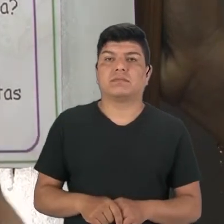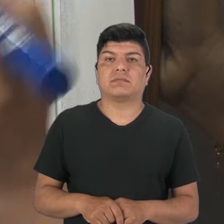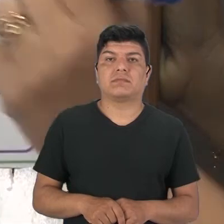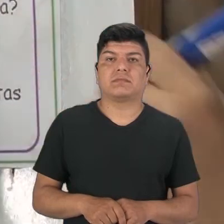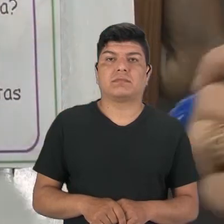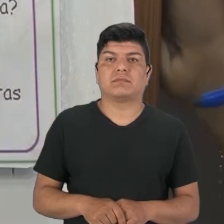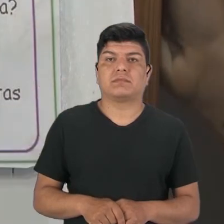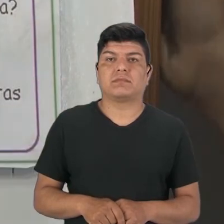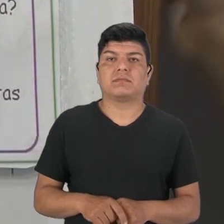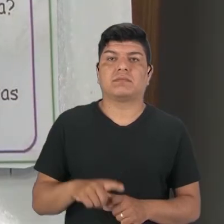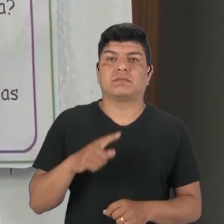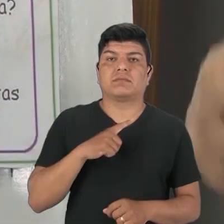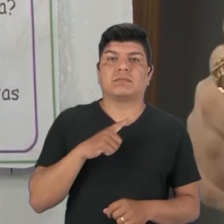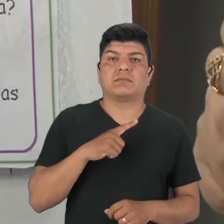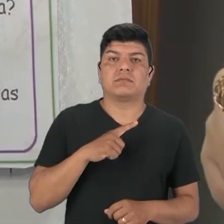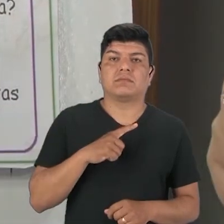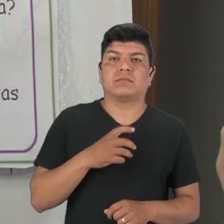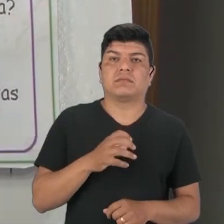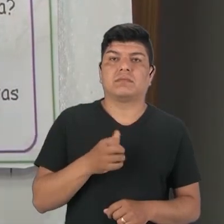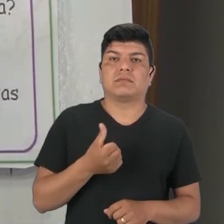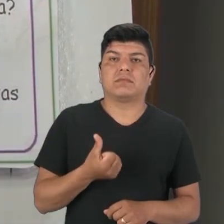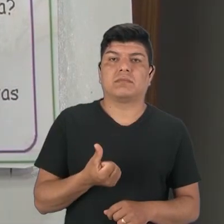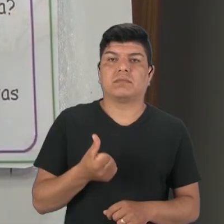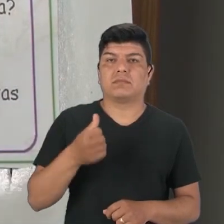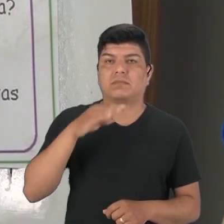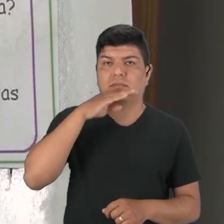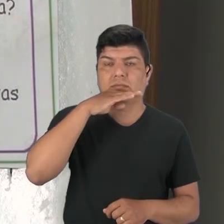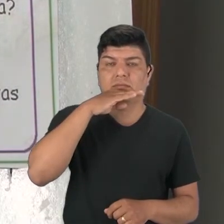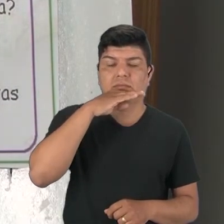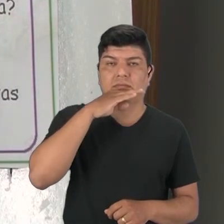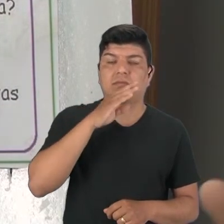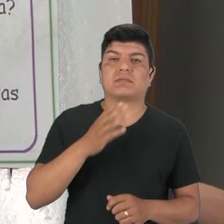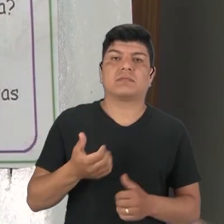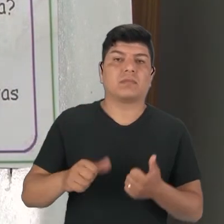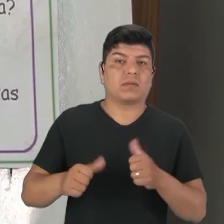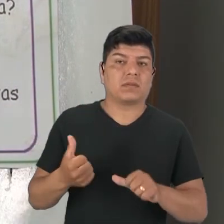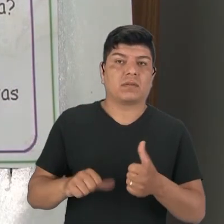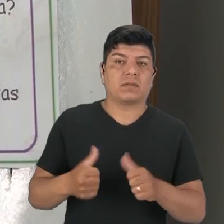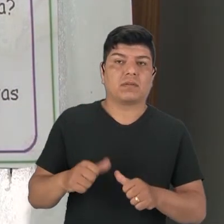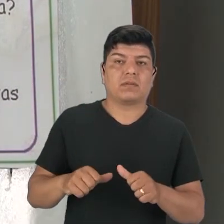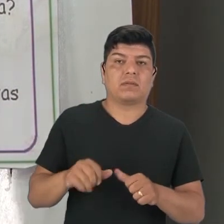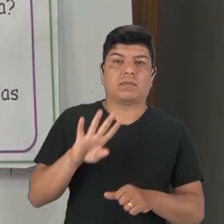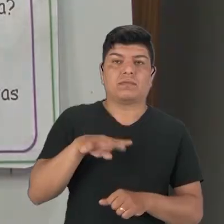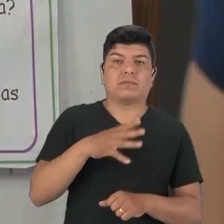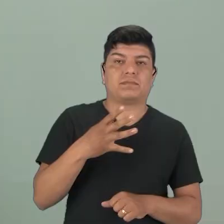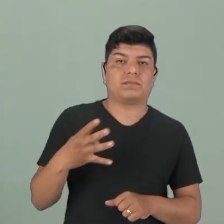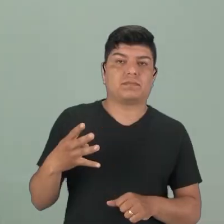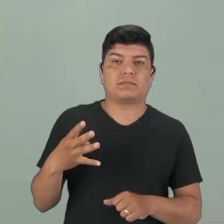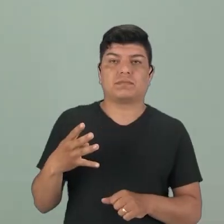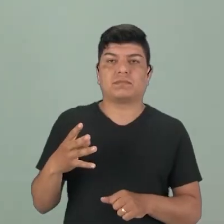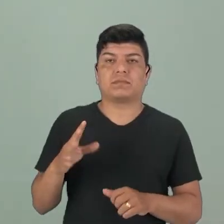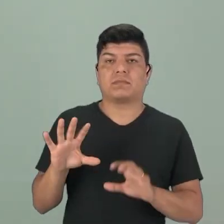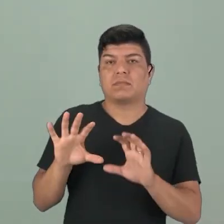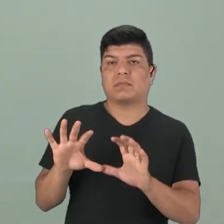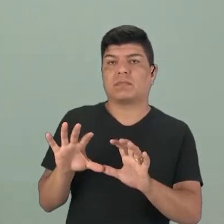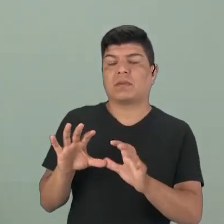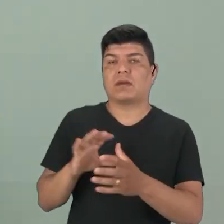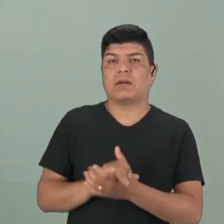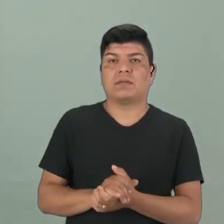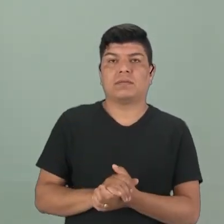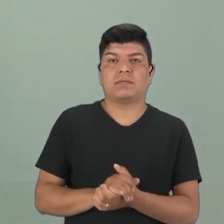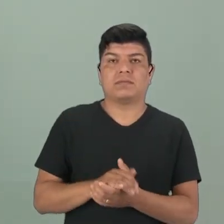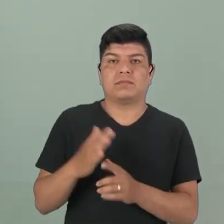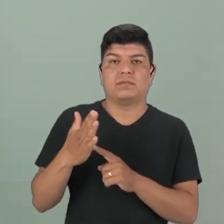mangueiras. Eu vou ter 16 mangueiras. E assim eu analiso o gráfico, né, da forma como eles estão